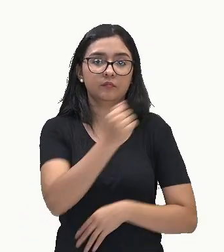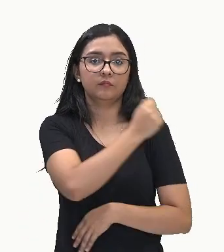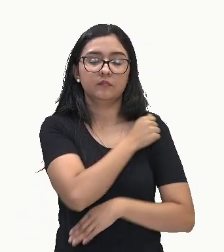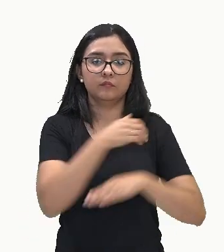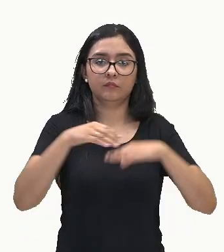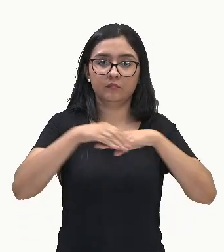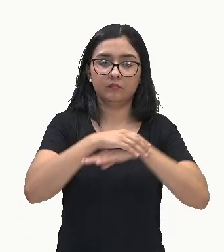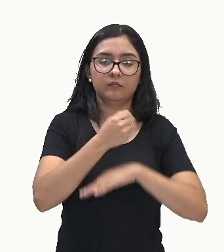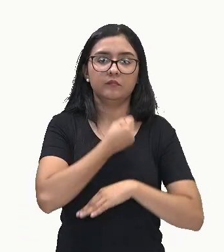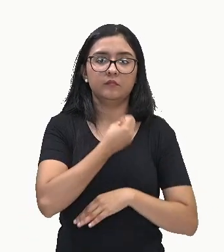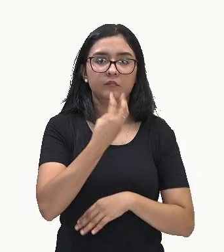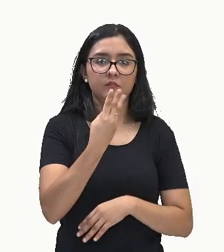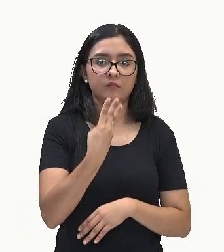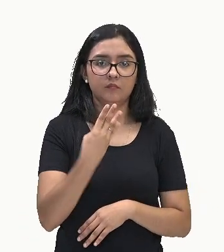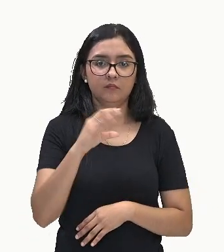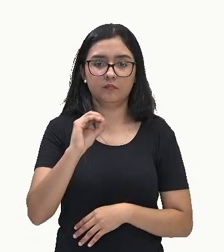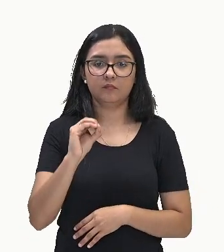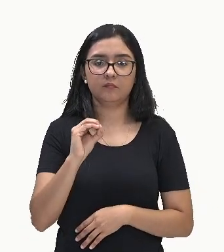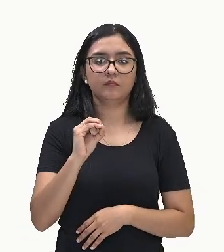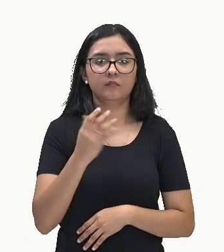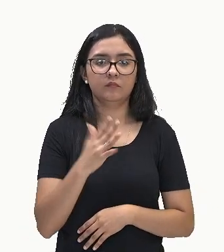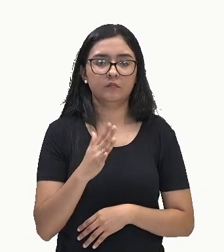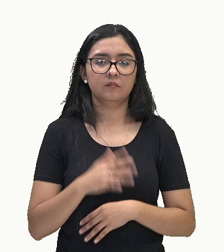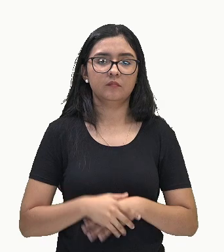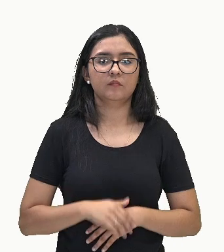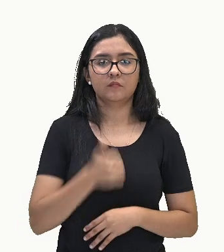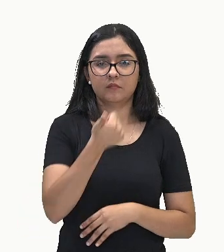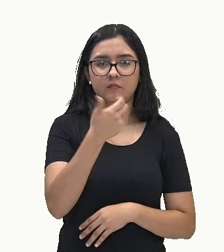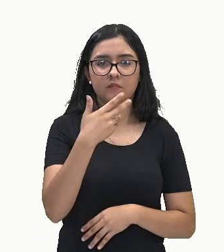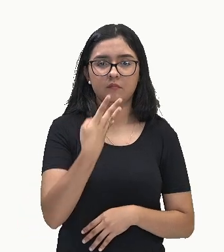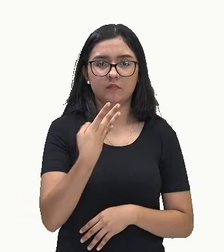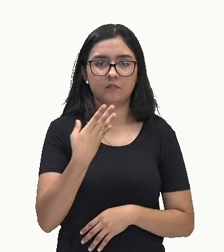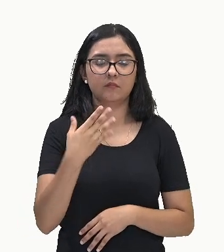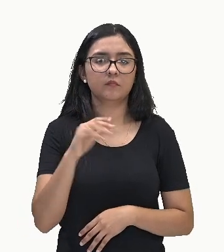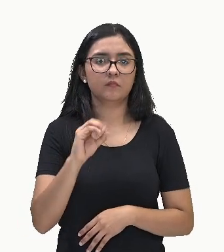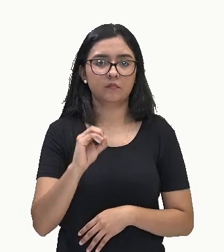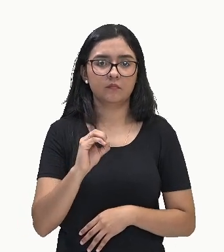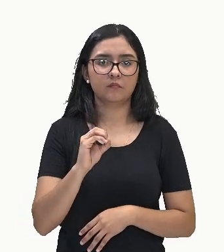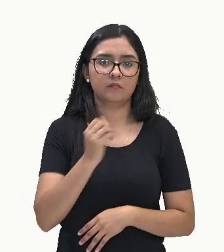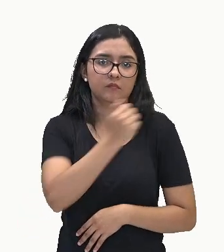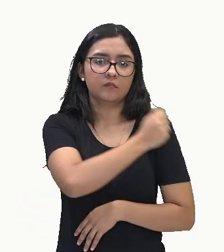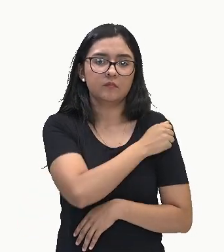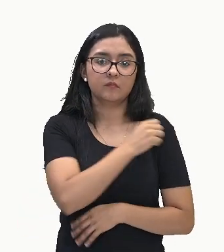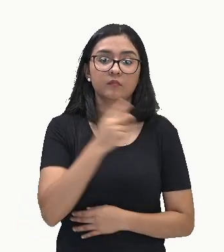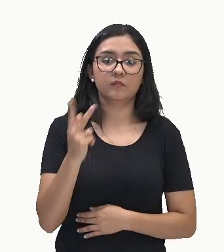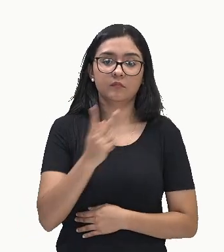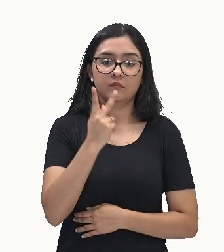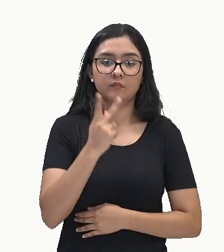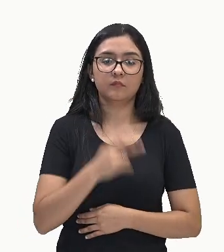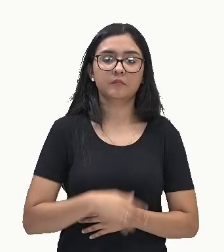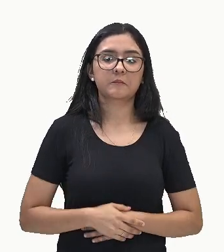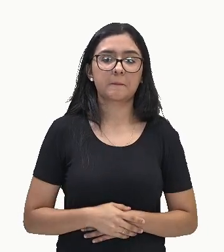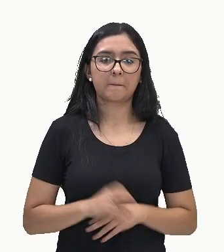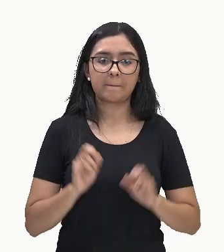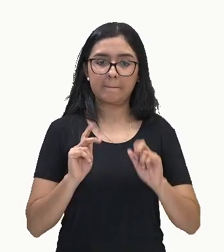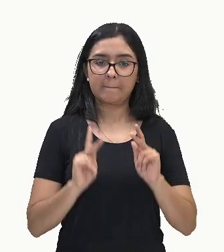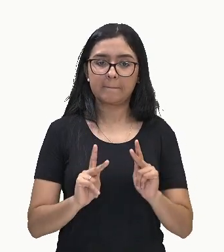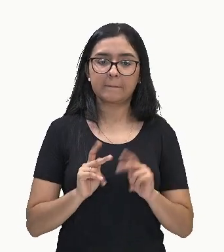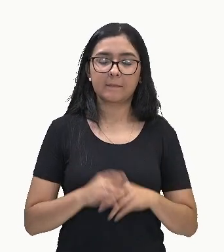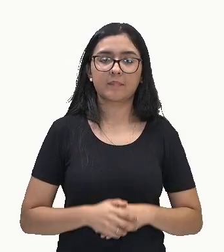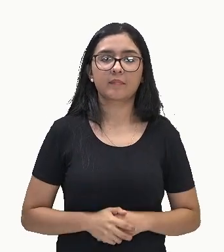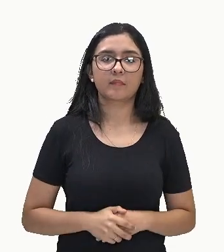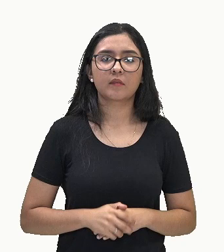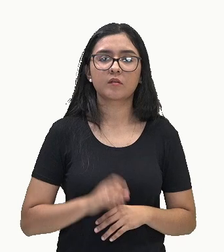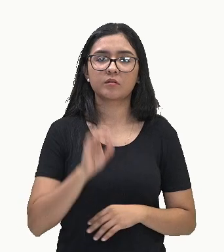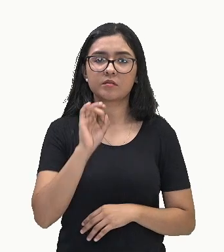né um valor aproximado de 140 alunos que seria esse valor aqui pois bem Apenas